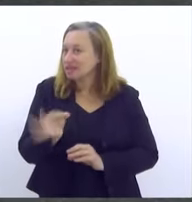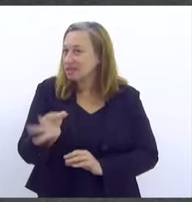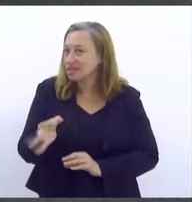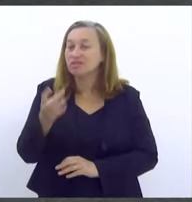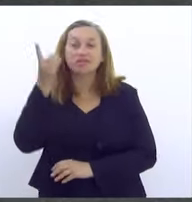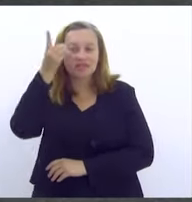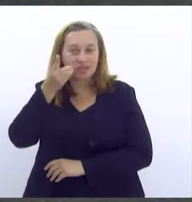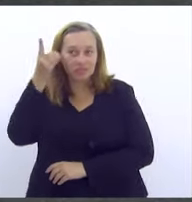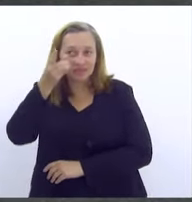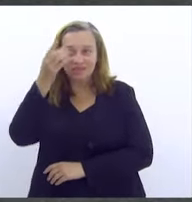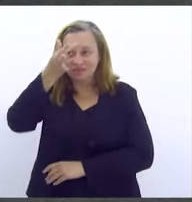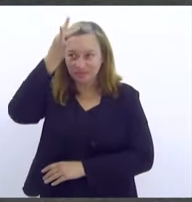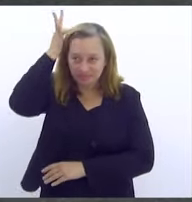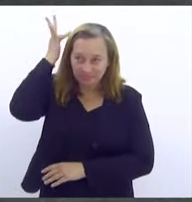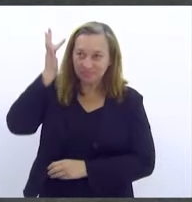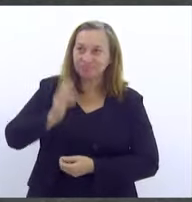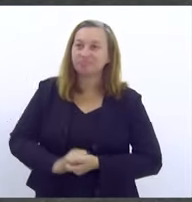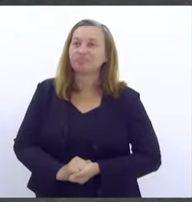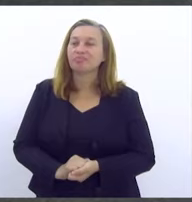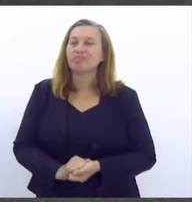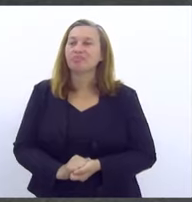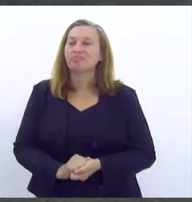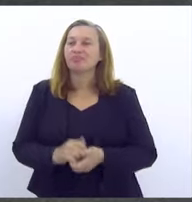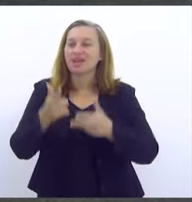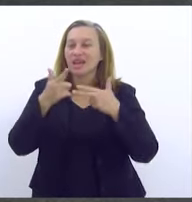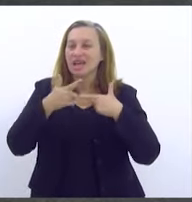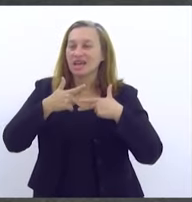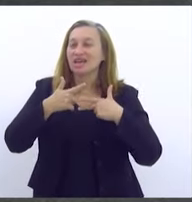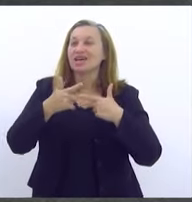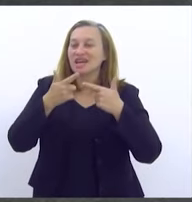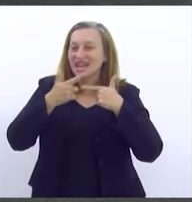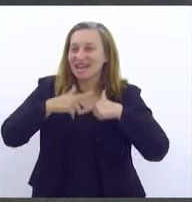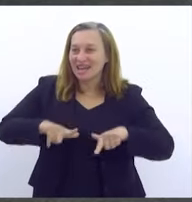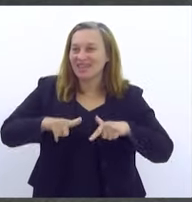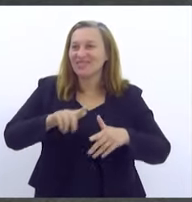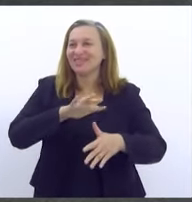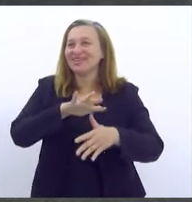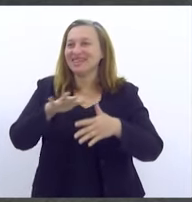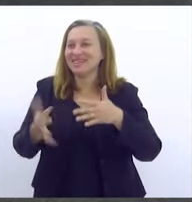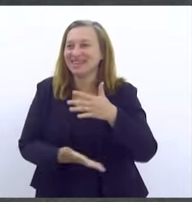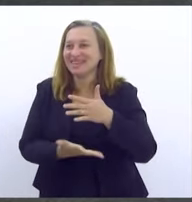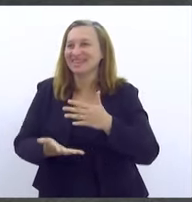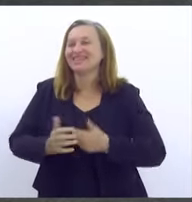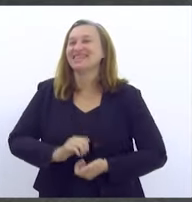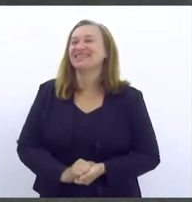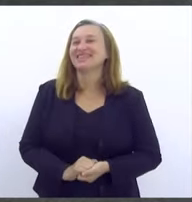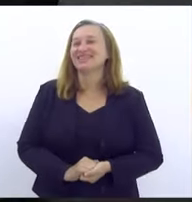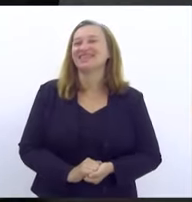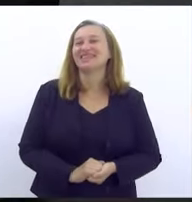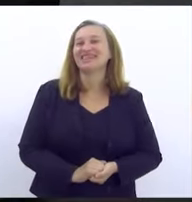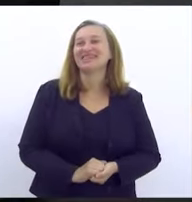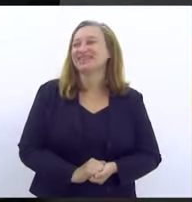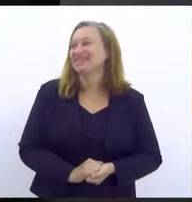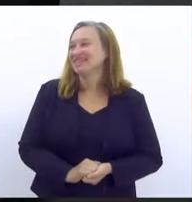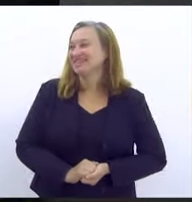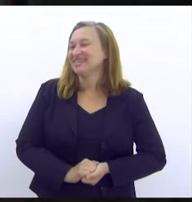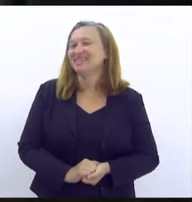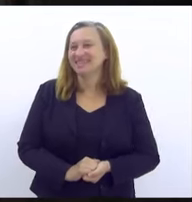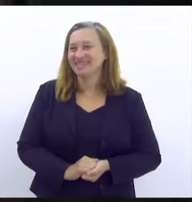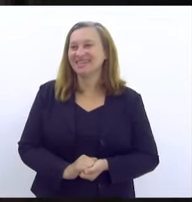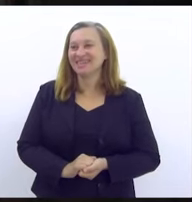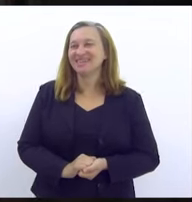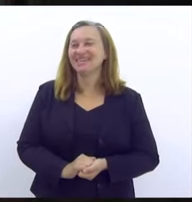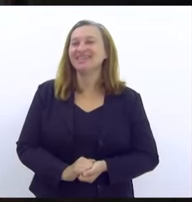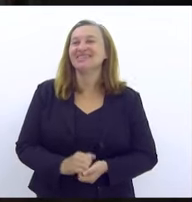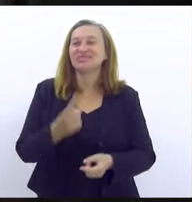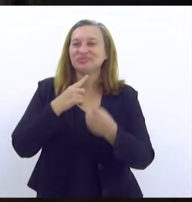deputado Fred Pacheco, língua brasileira de Libras. Não havendo mais quem